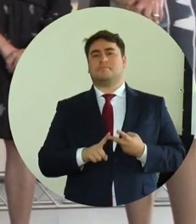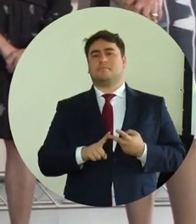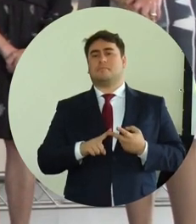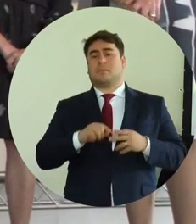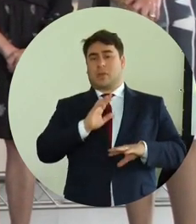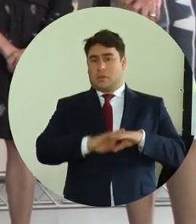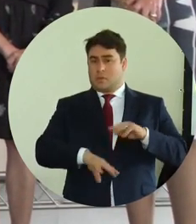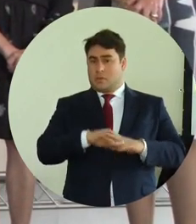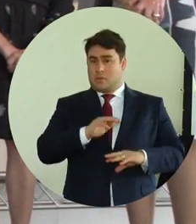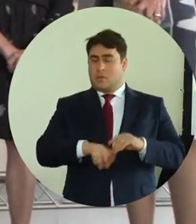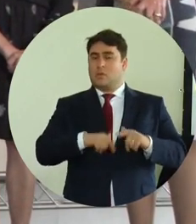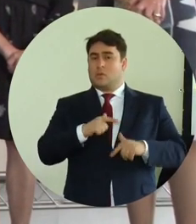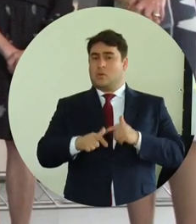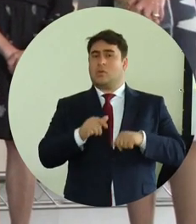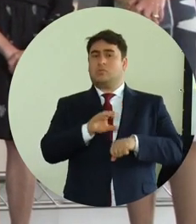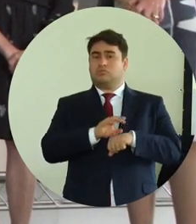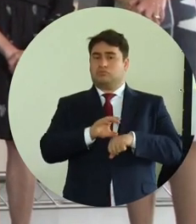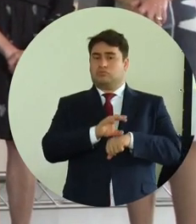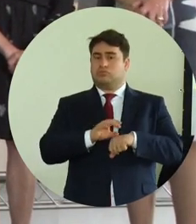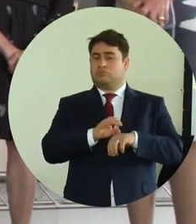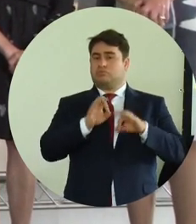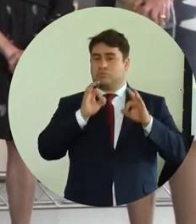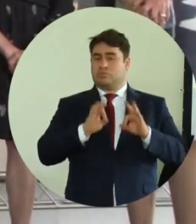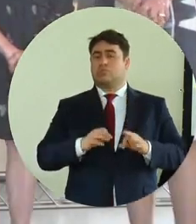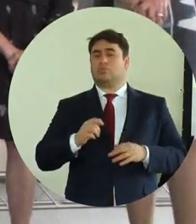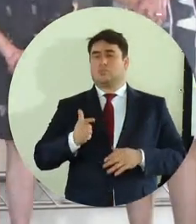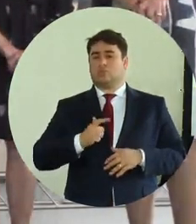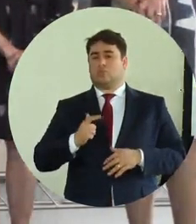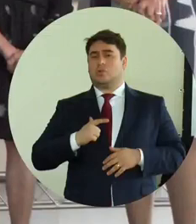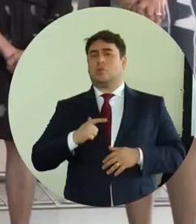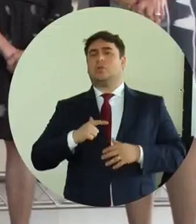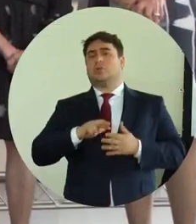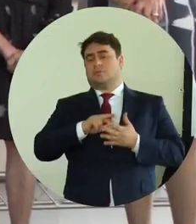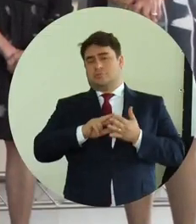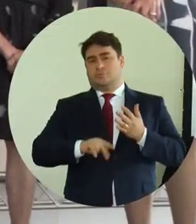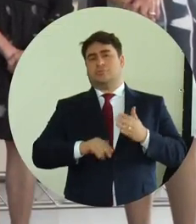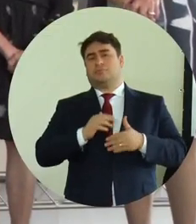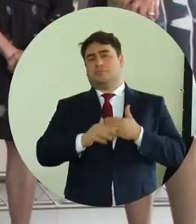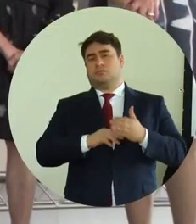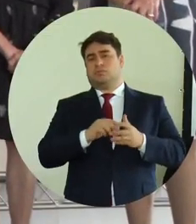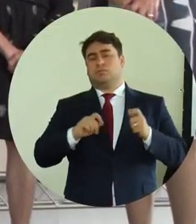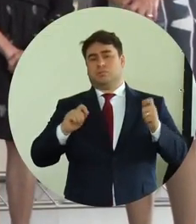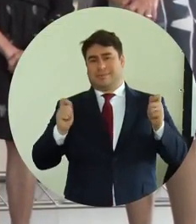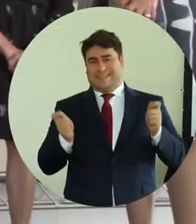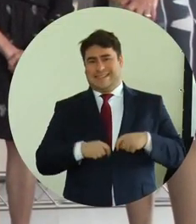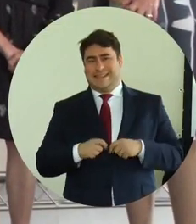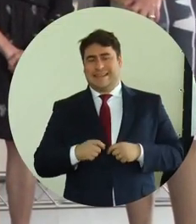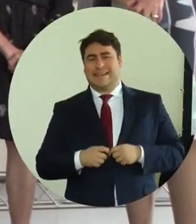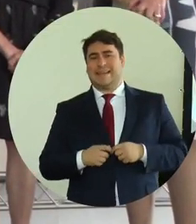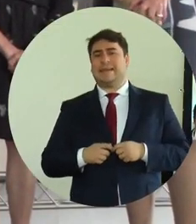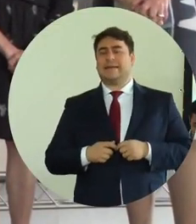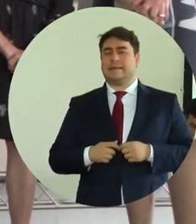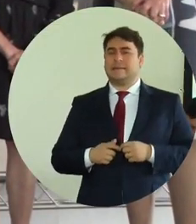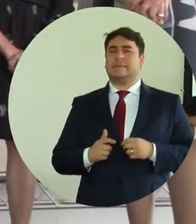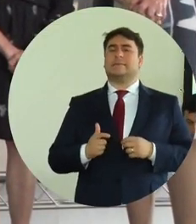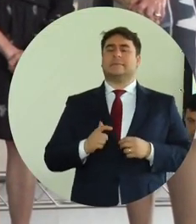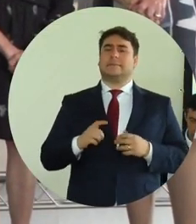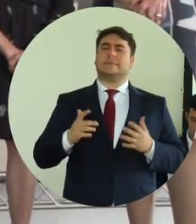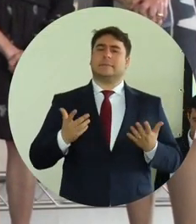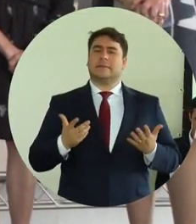colocando em prática a convenção. Então nós temos aí vários decretos regulamentadores de hotéis,